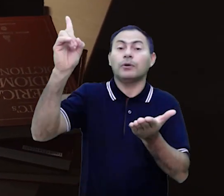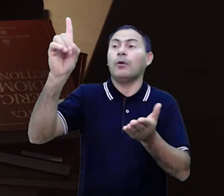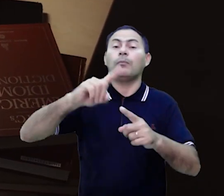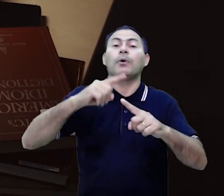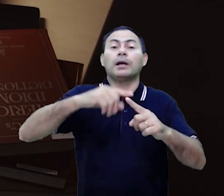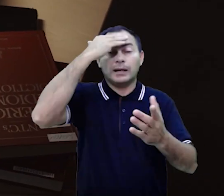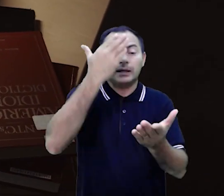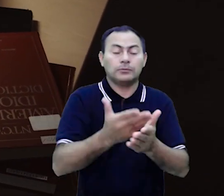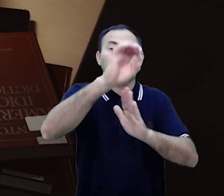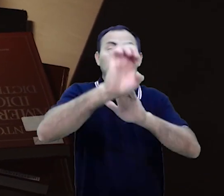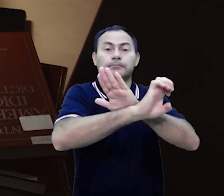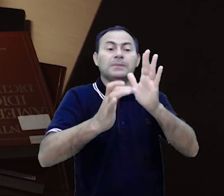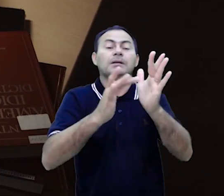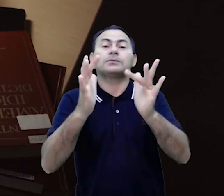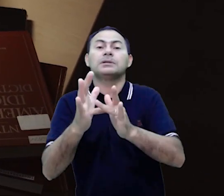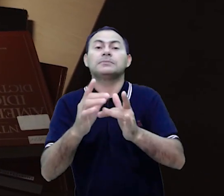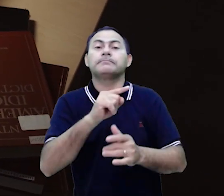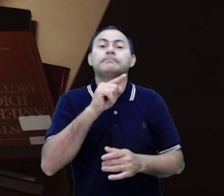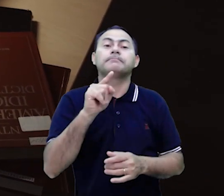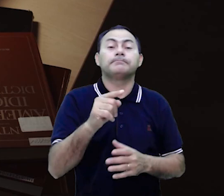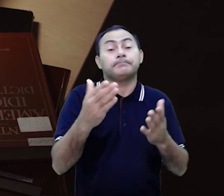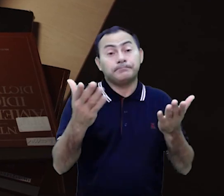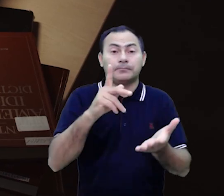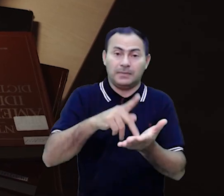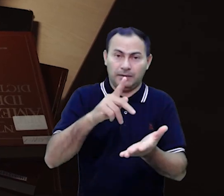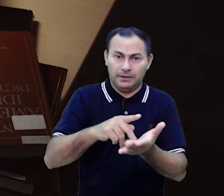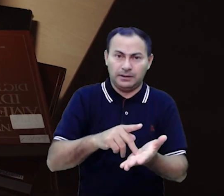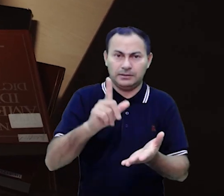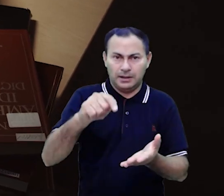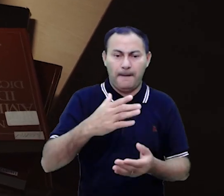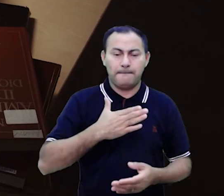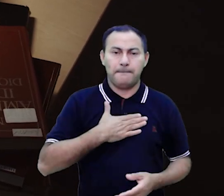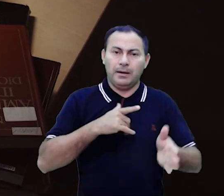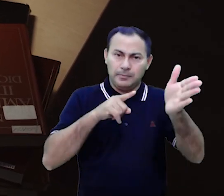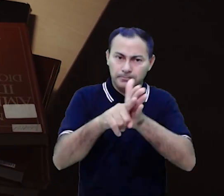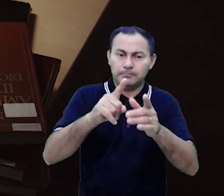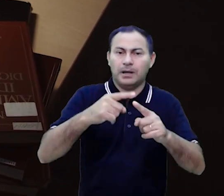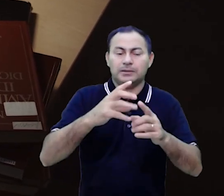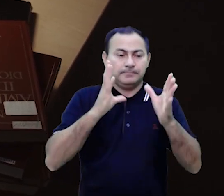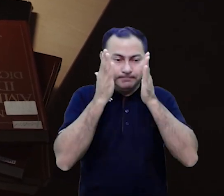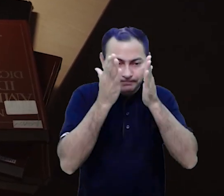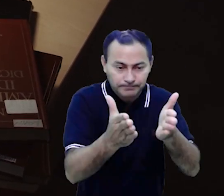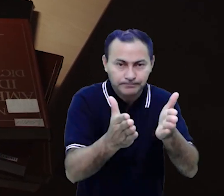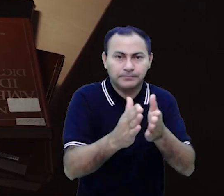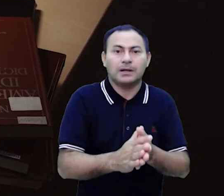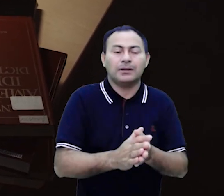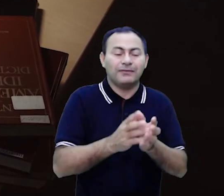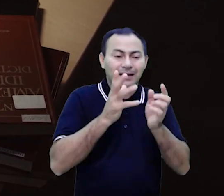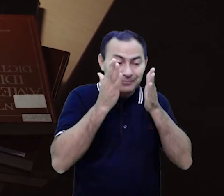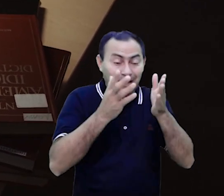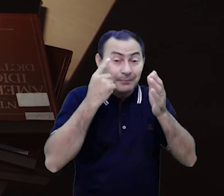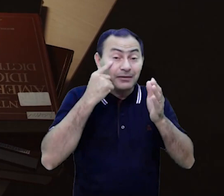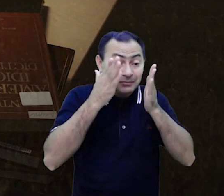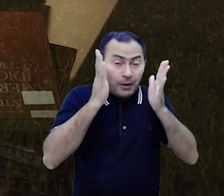Bíblia ou porque crê no Evangelho de Jesus Cristo? Bom, na verdade essa era a minha pergunta, mas eu me fixei na questão